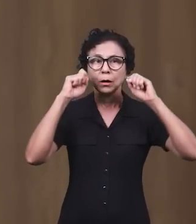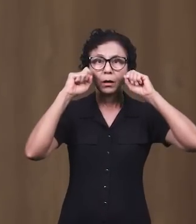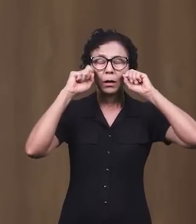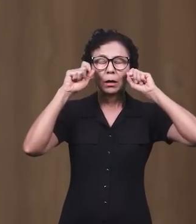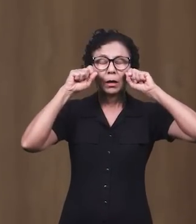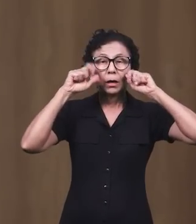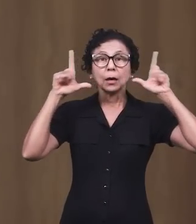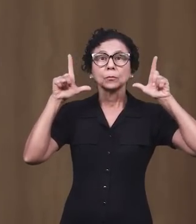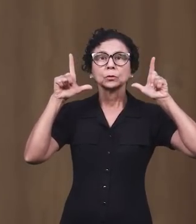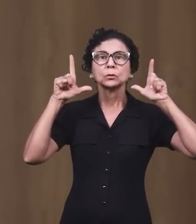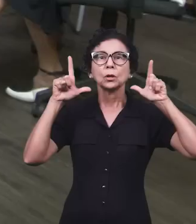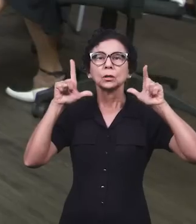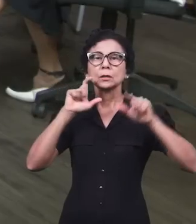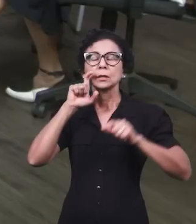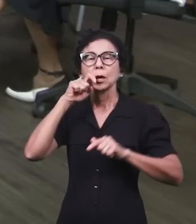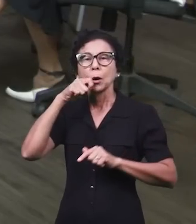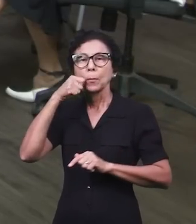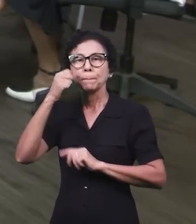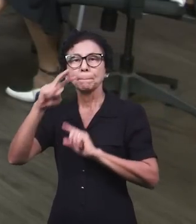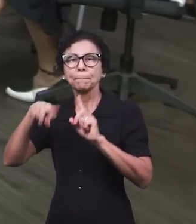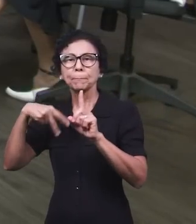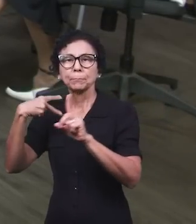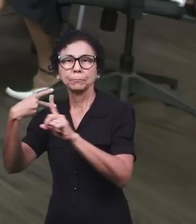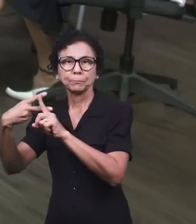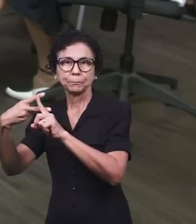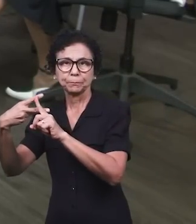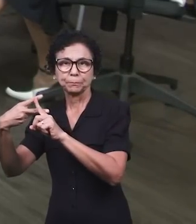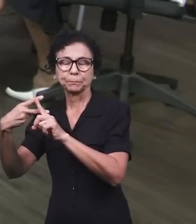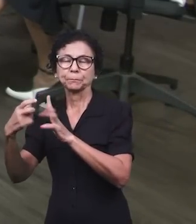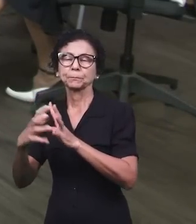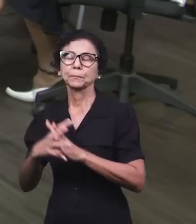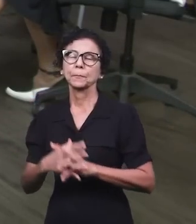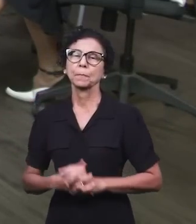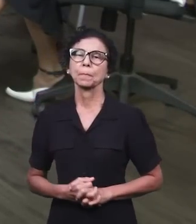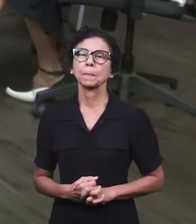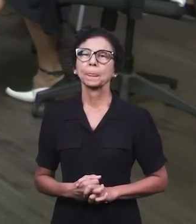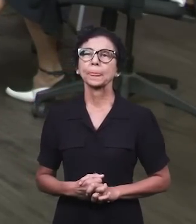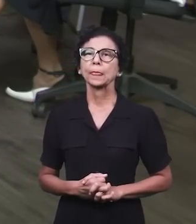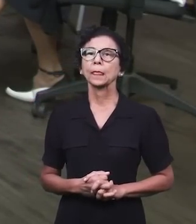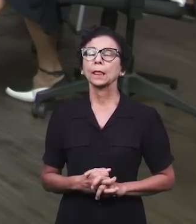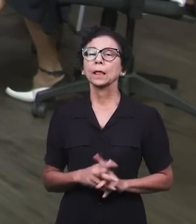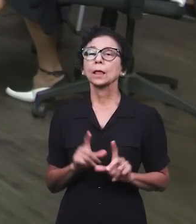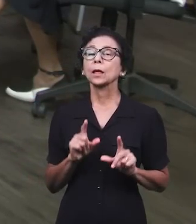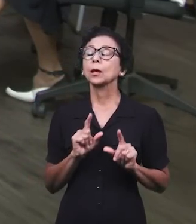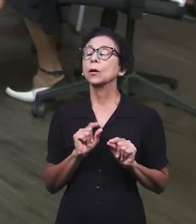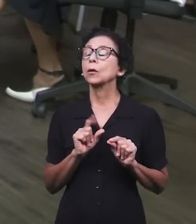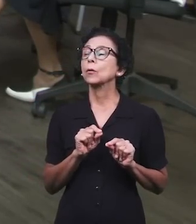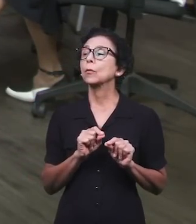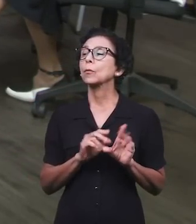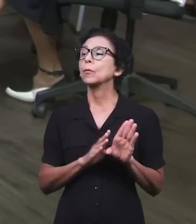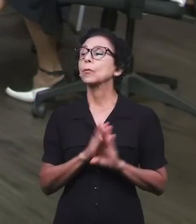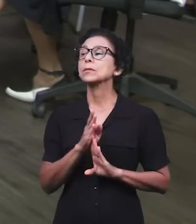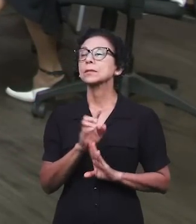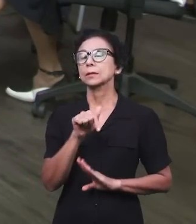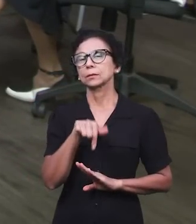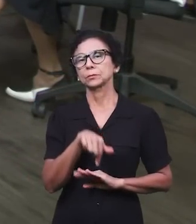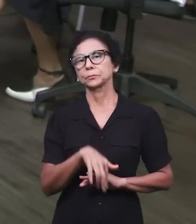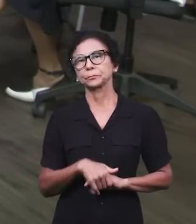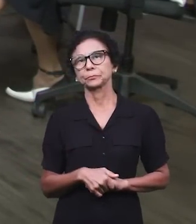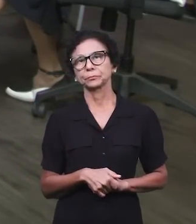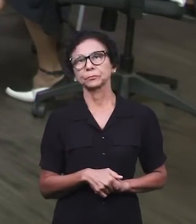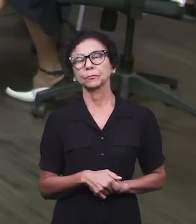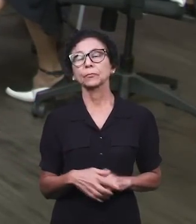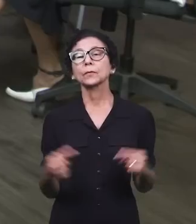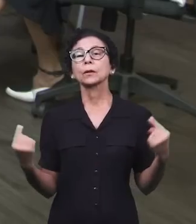pão de sobra, em abundância. Qual é a advertência aqui? Vocês conseguem identificar?